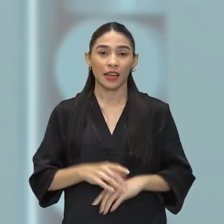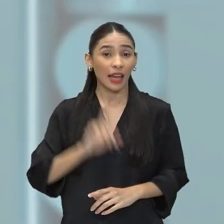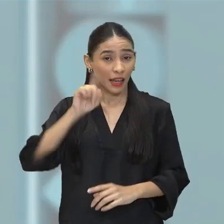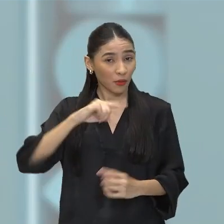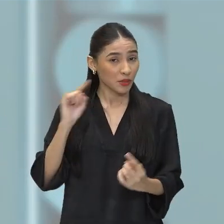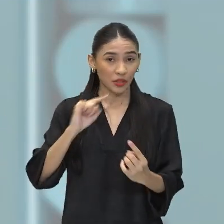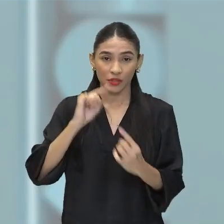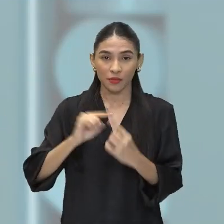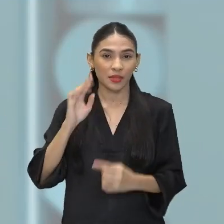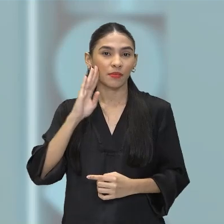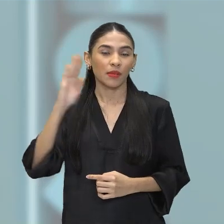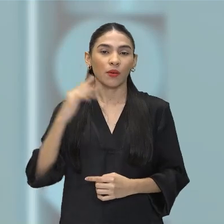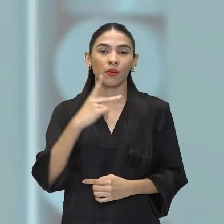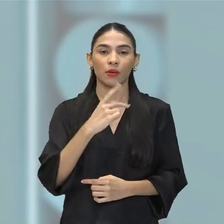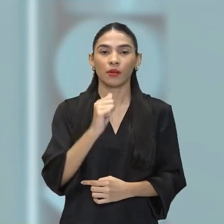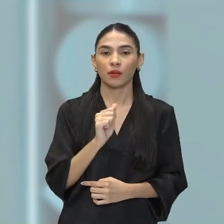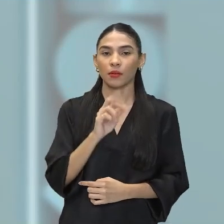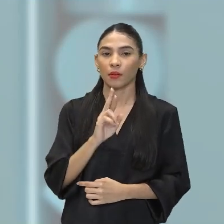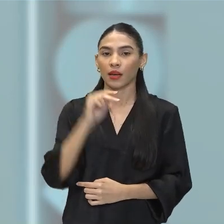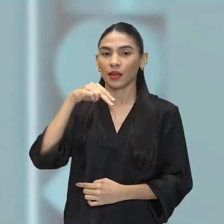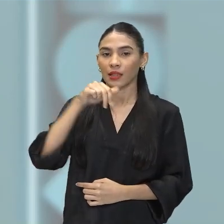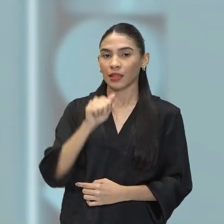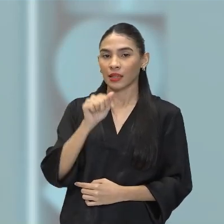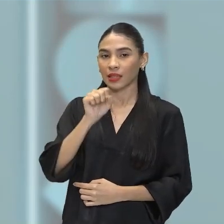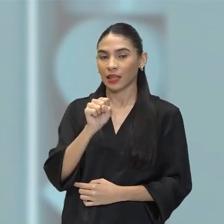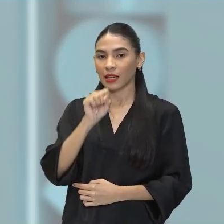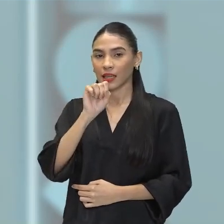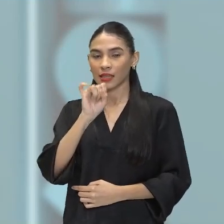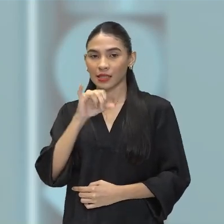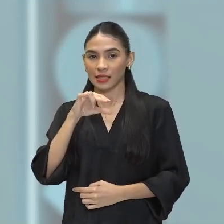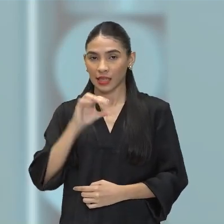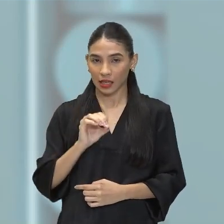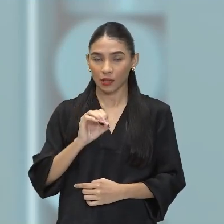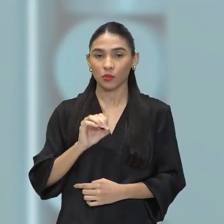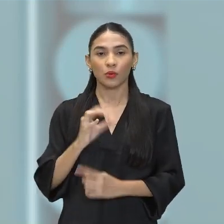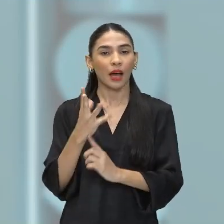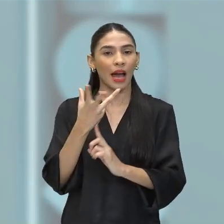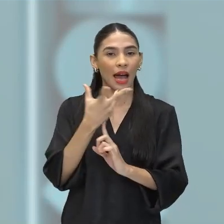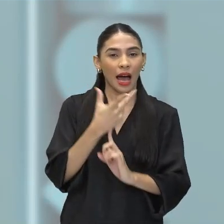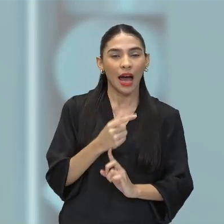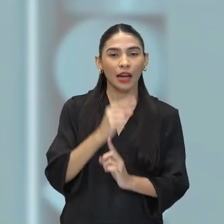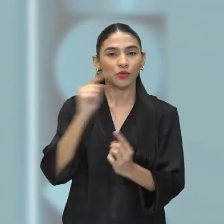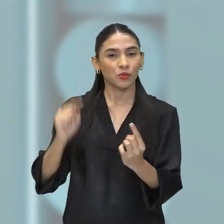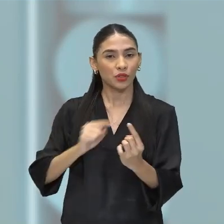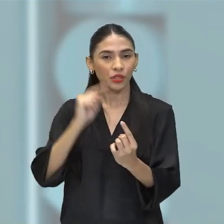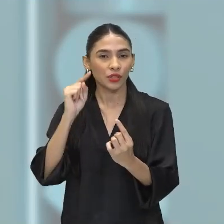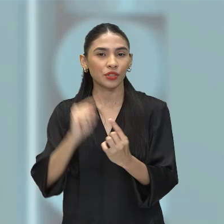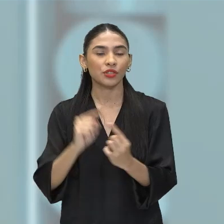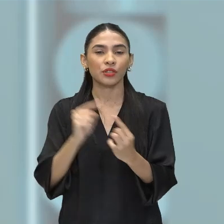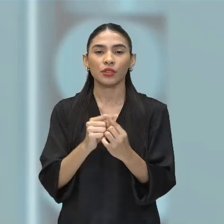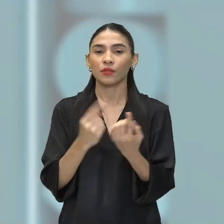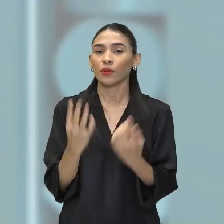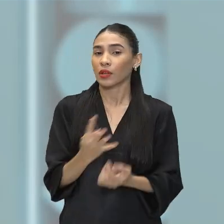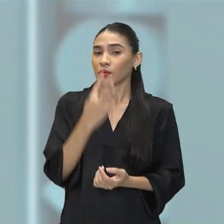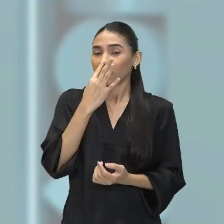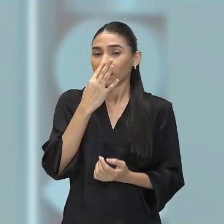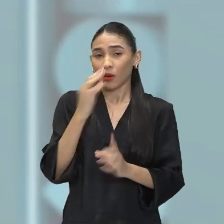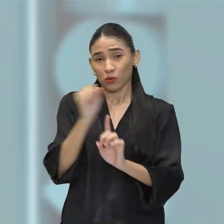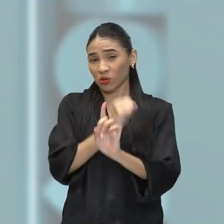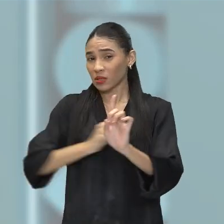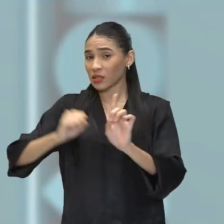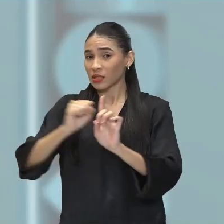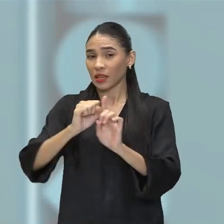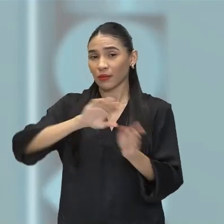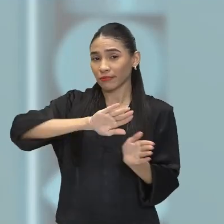era o ideal parnasiano, fazer arte pela arte, ok? O social ficava de lado. E aí, quando nós temos